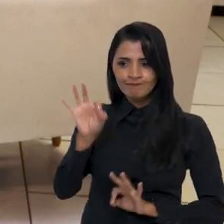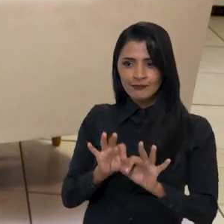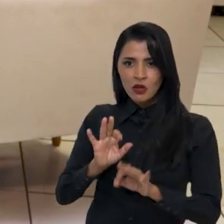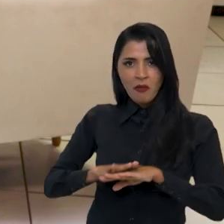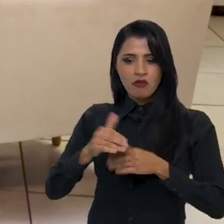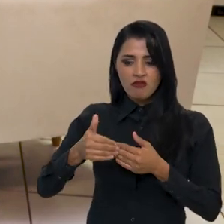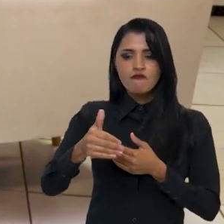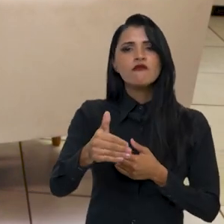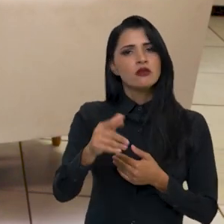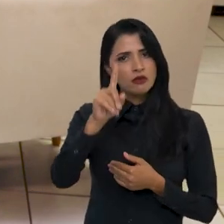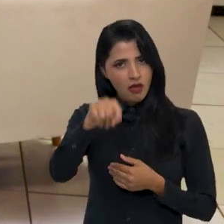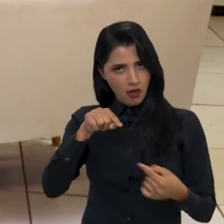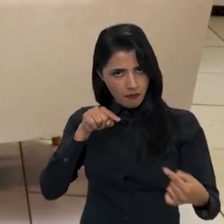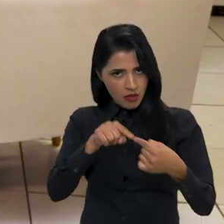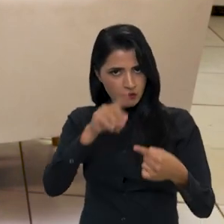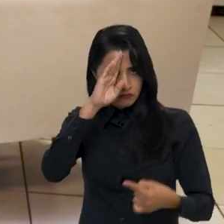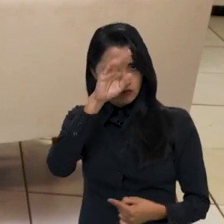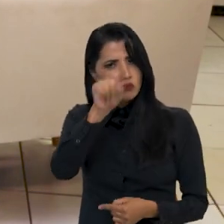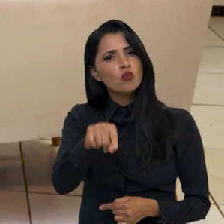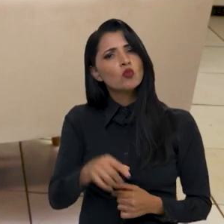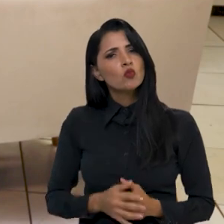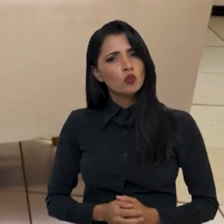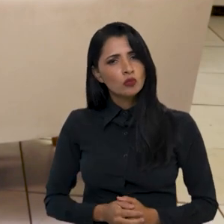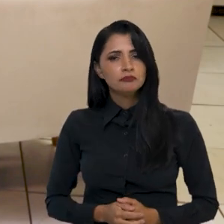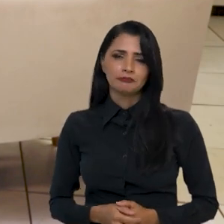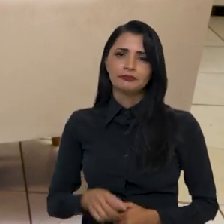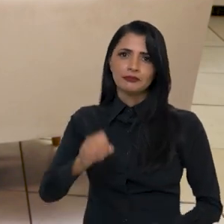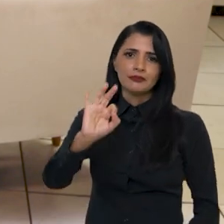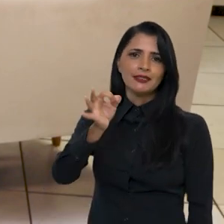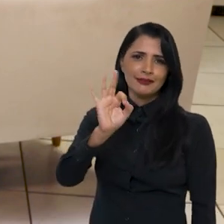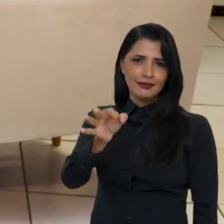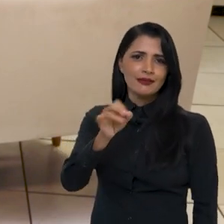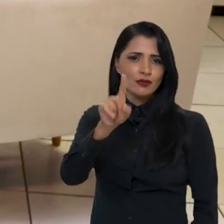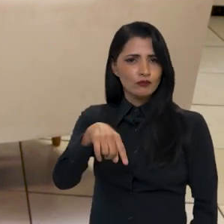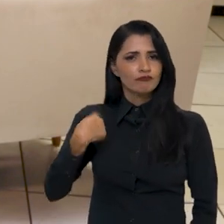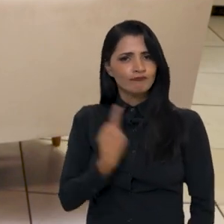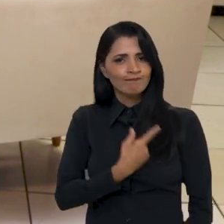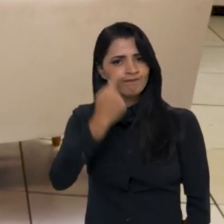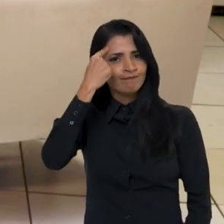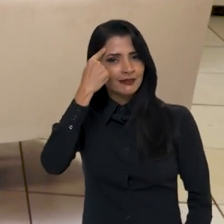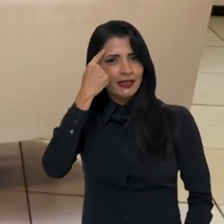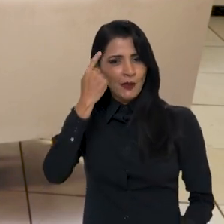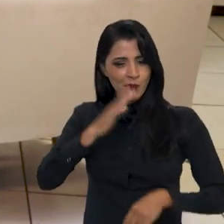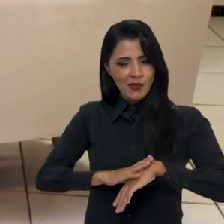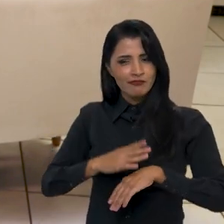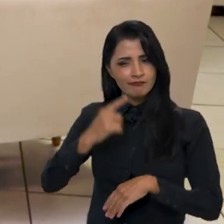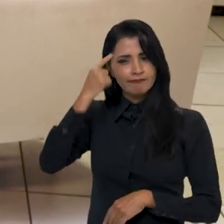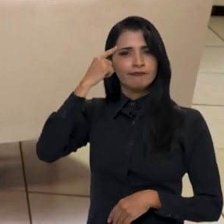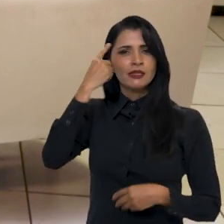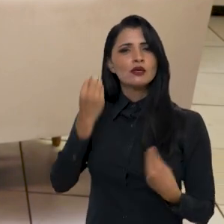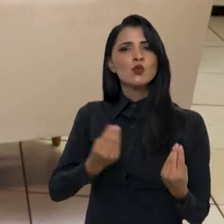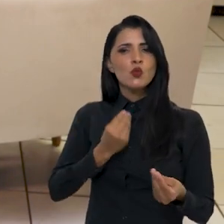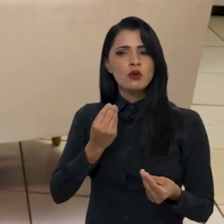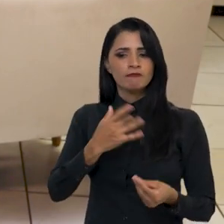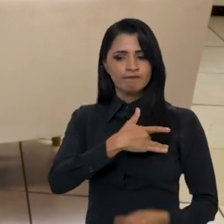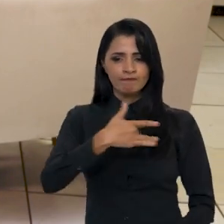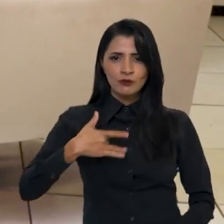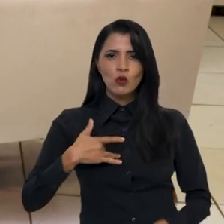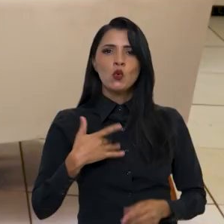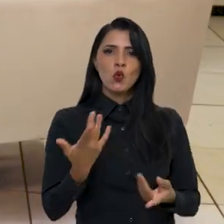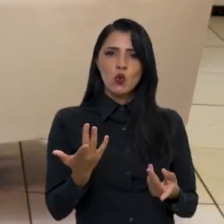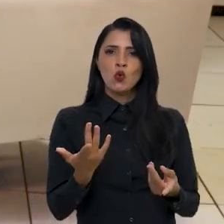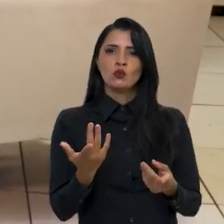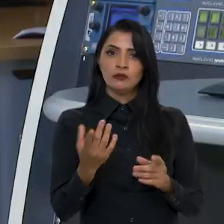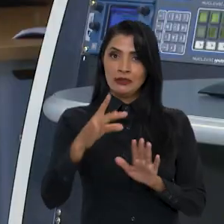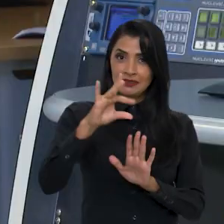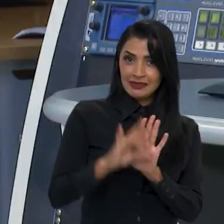mais organização daqui para frente é a meta principal? Certamente. Né? A gente pensa, quando a gente pensa a